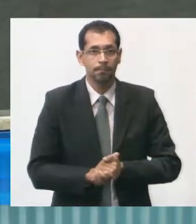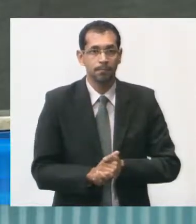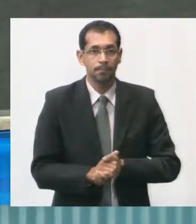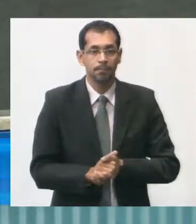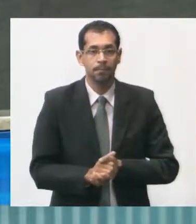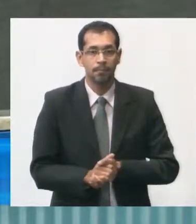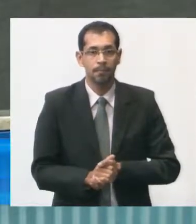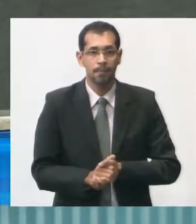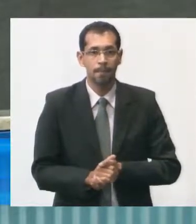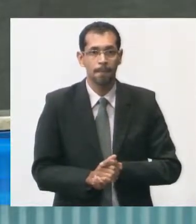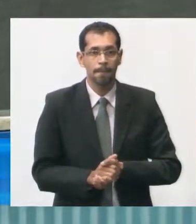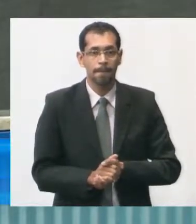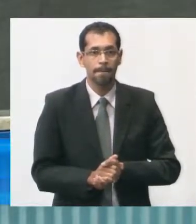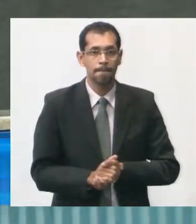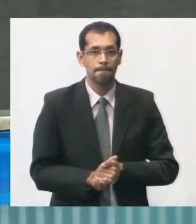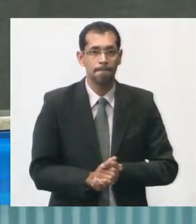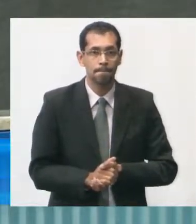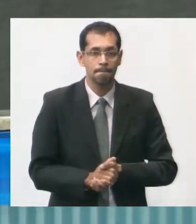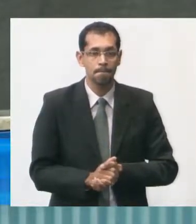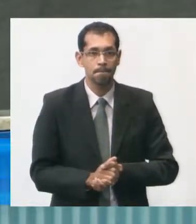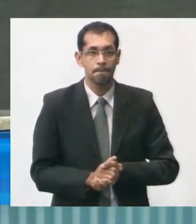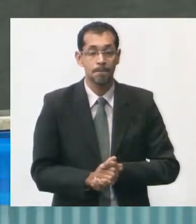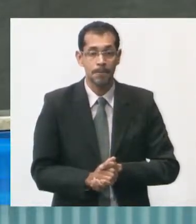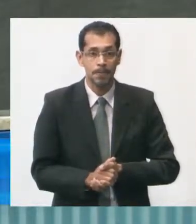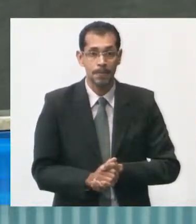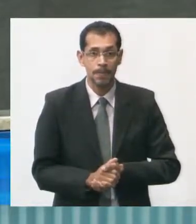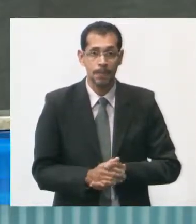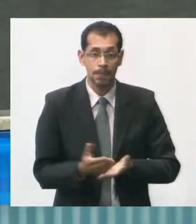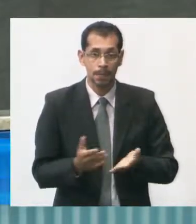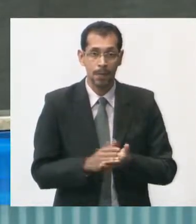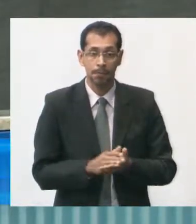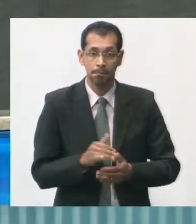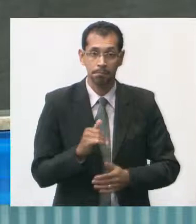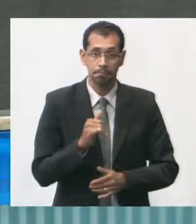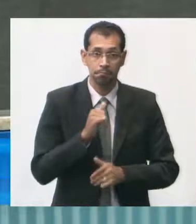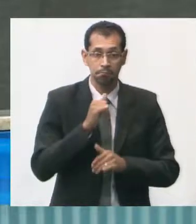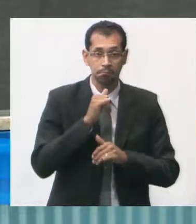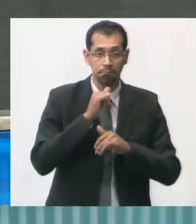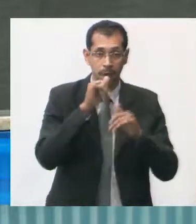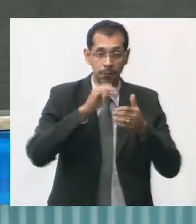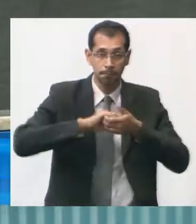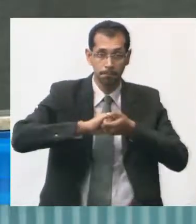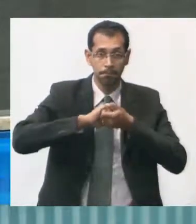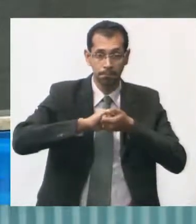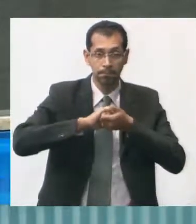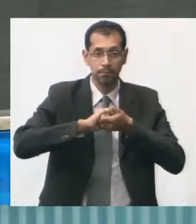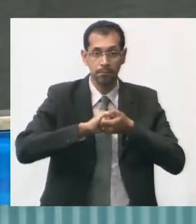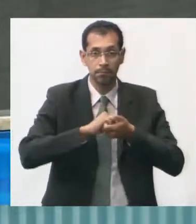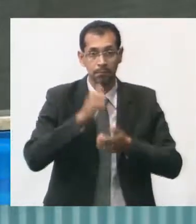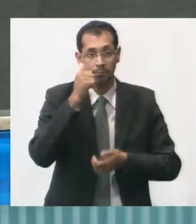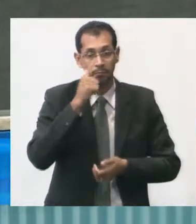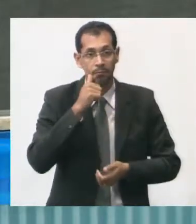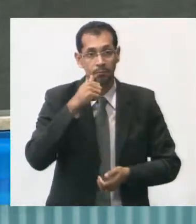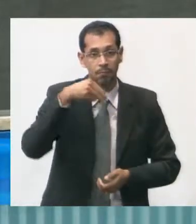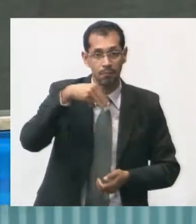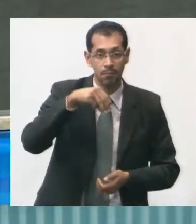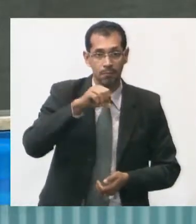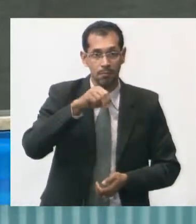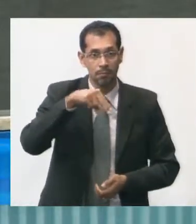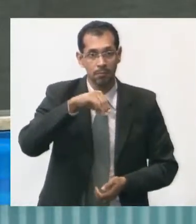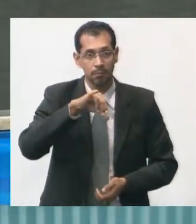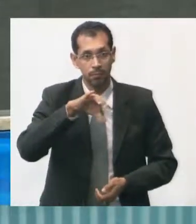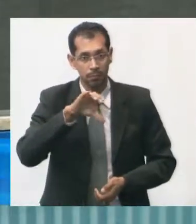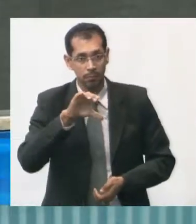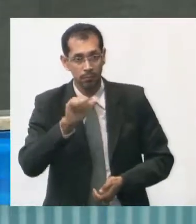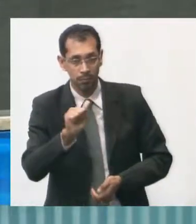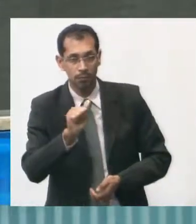um alô muito especial para a dona Mônica, que está nesse momento acompanhando a sessão. Ela